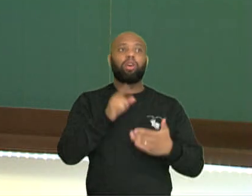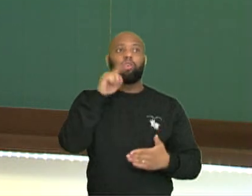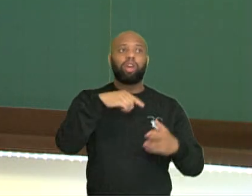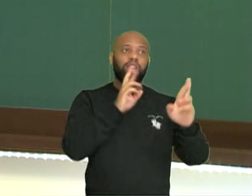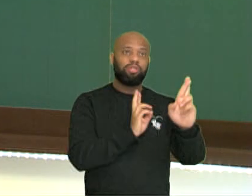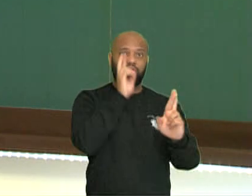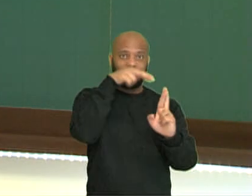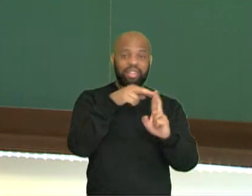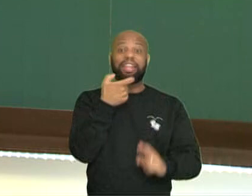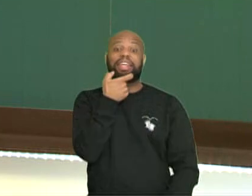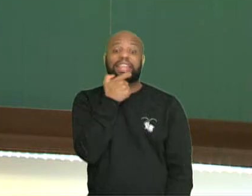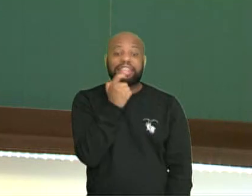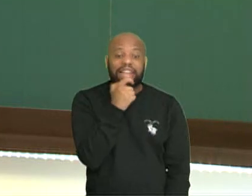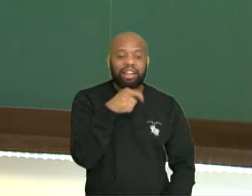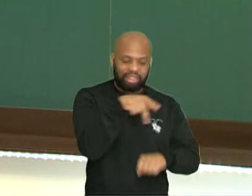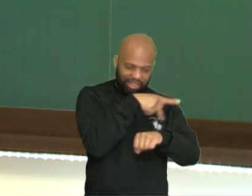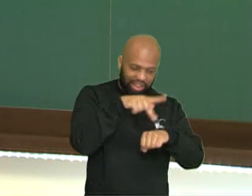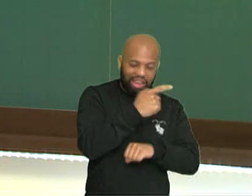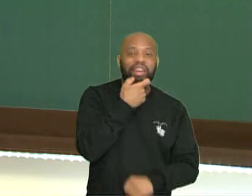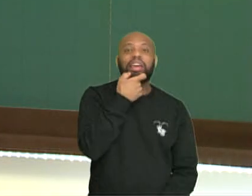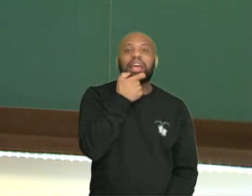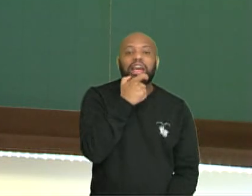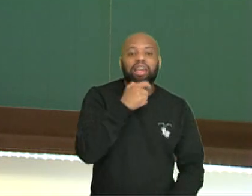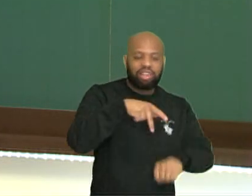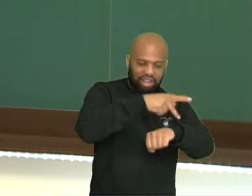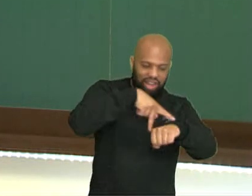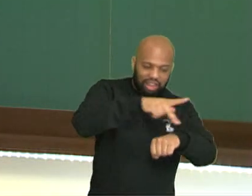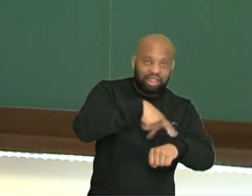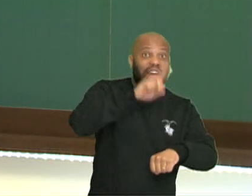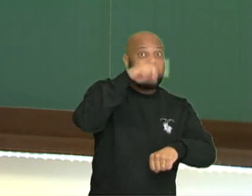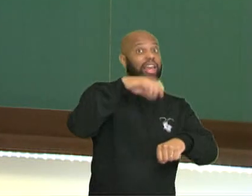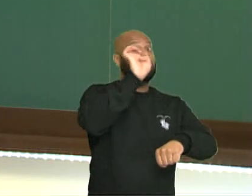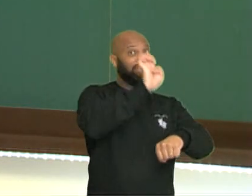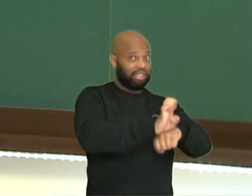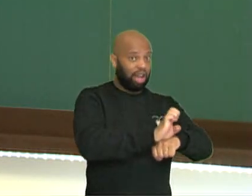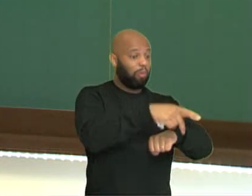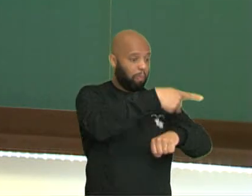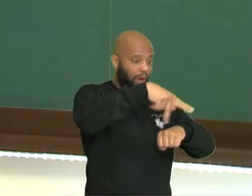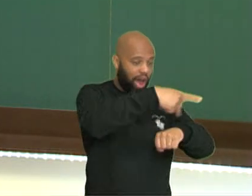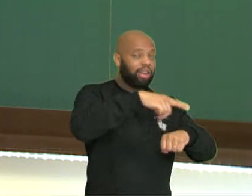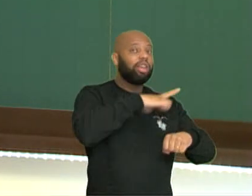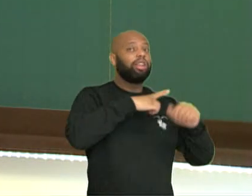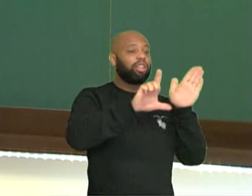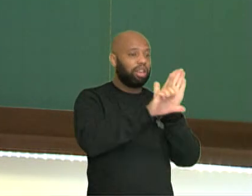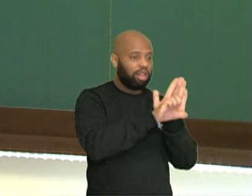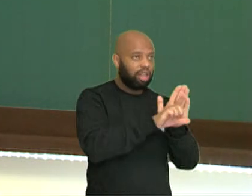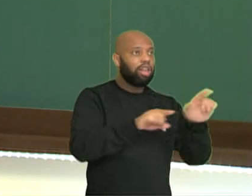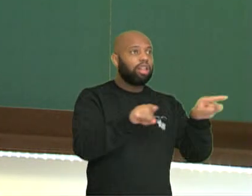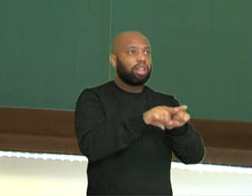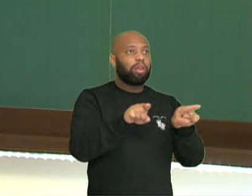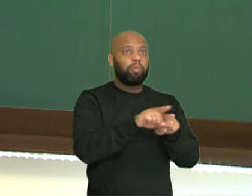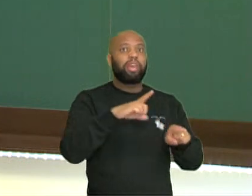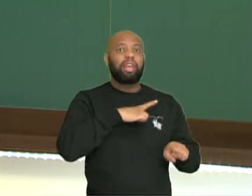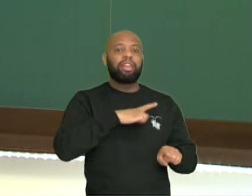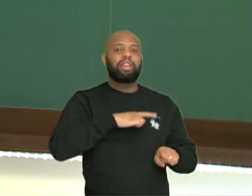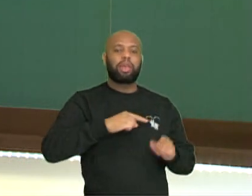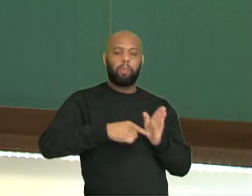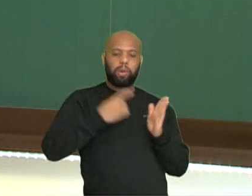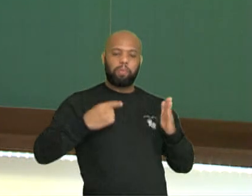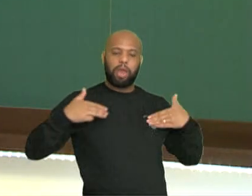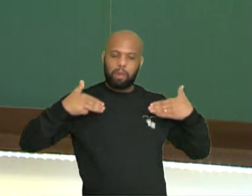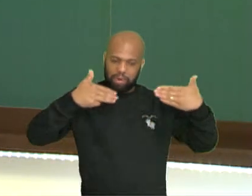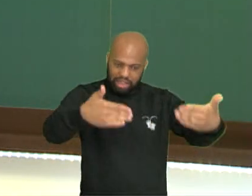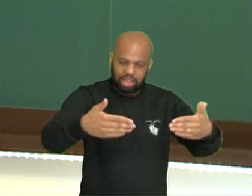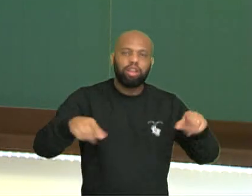referindo à Inglaterra. Ele é um Estado, possui sua legislação, possui o seu primeiro-ministro,